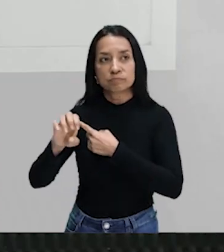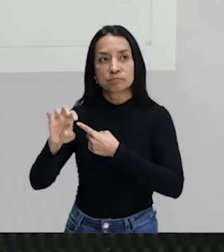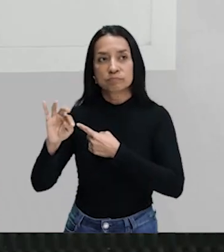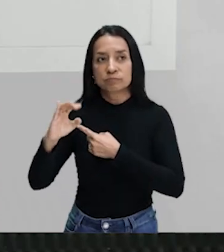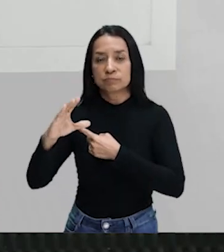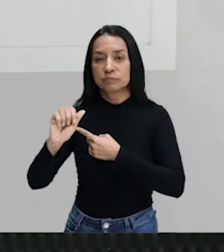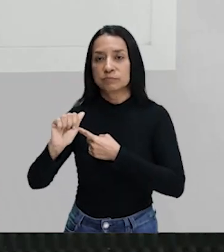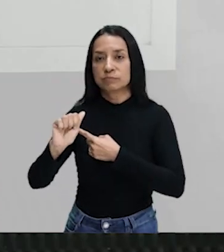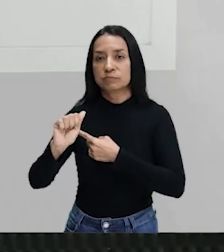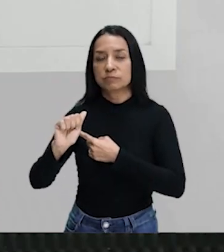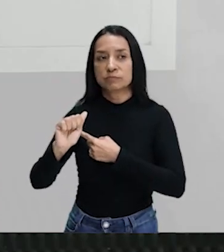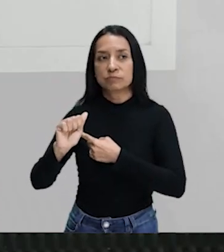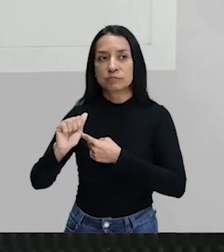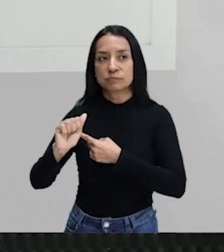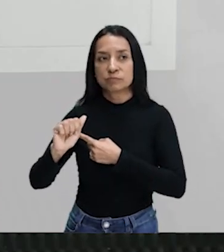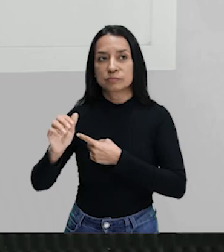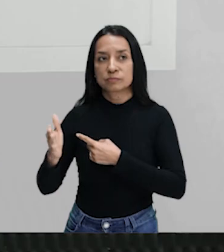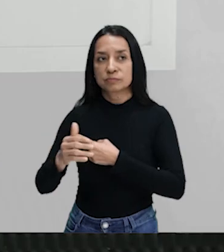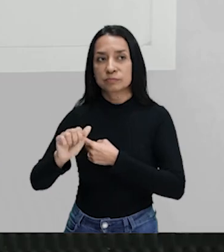Certo?